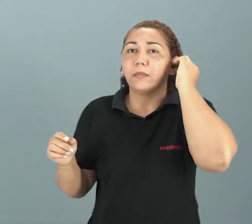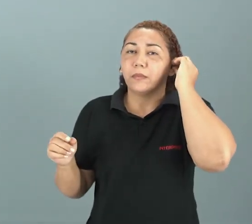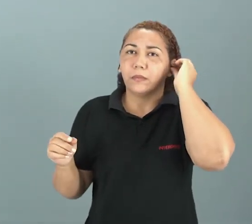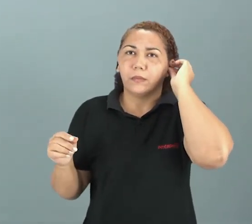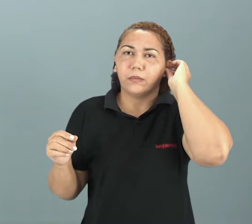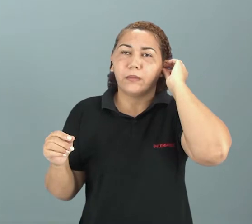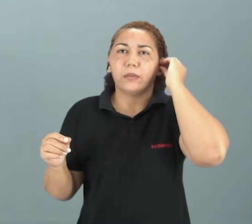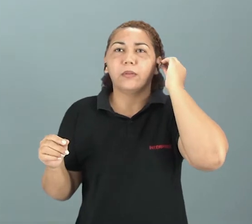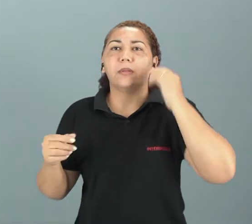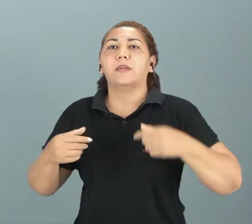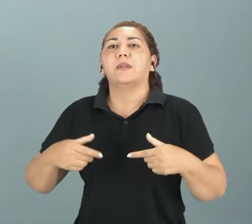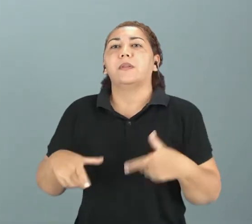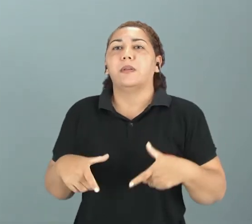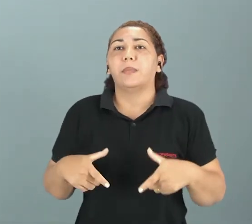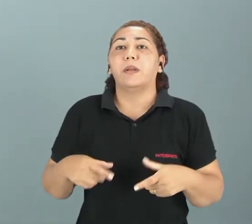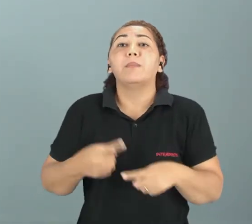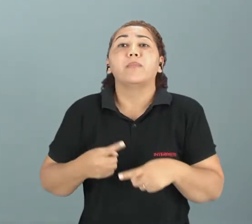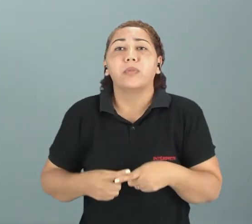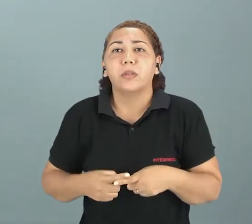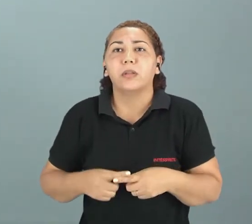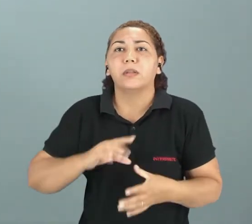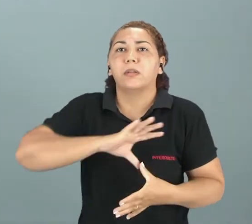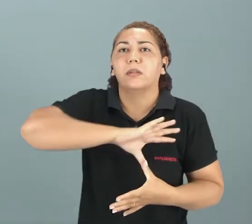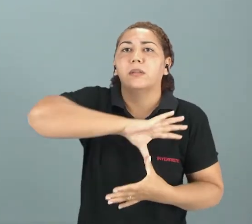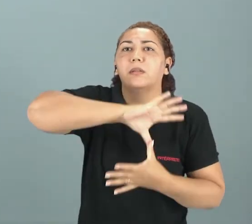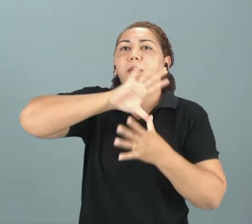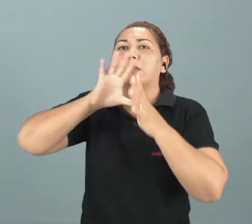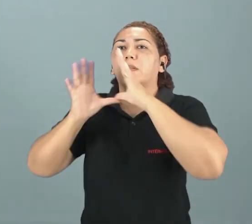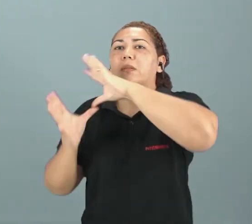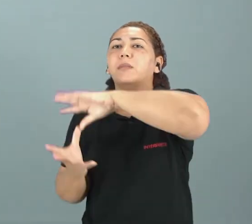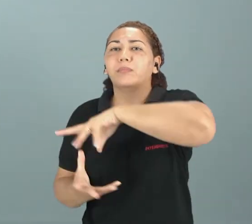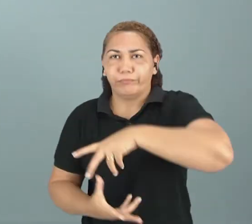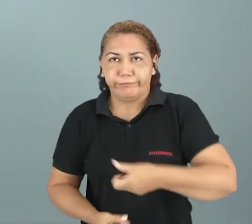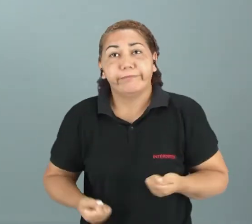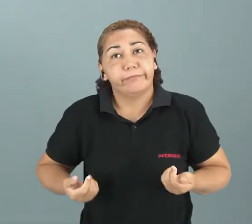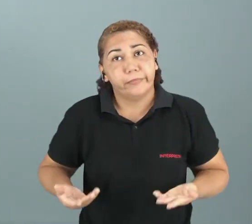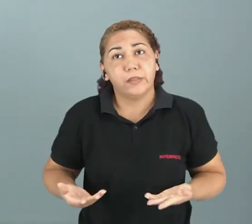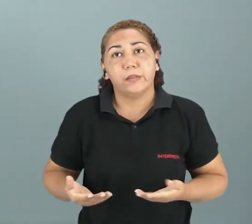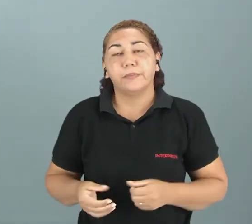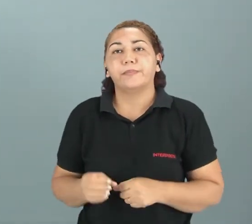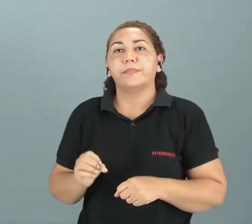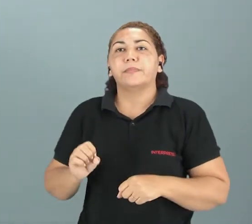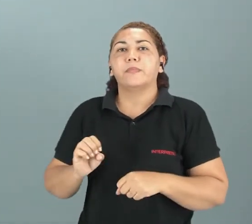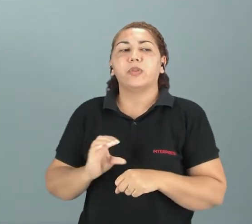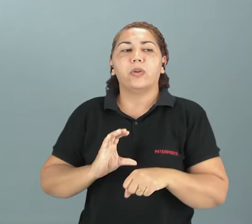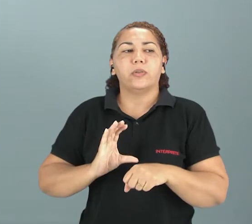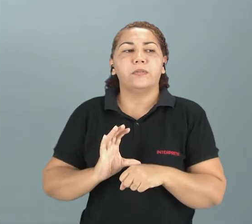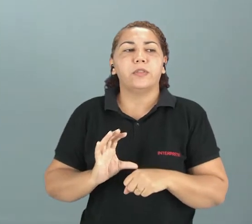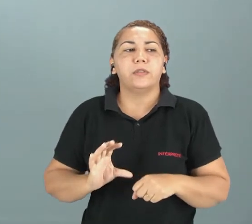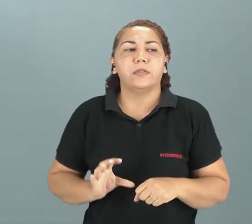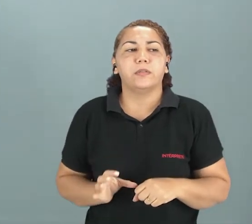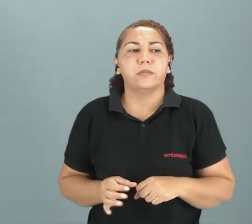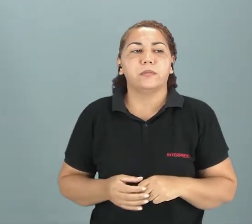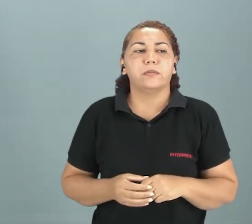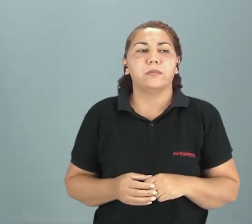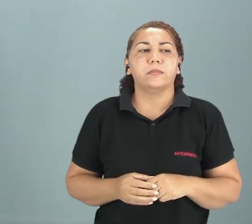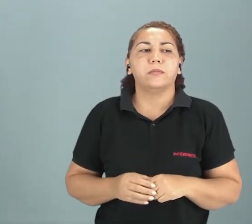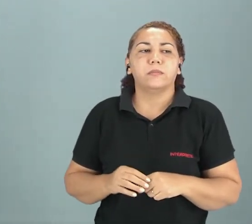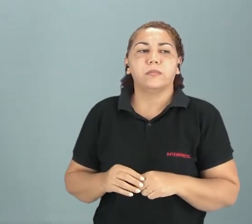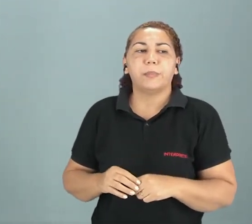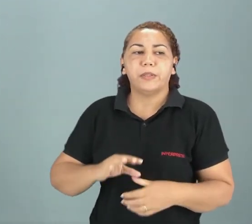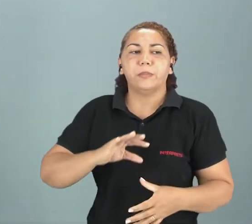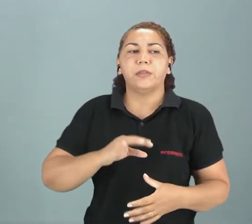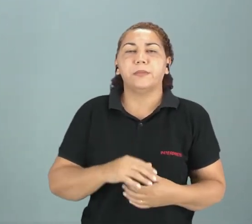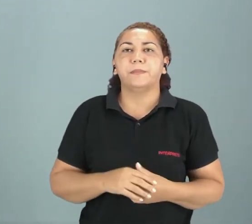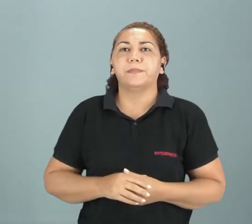período, considerando a pandemia que nós passamos em 2020. Então, esse é um dos temas também. Mas também, ó, posso